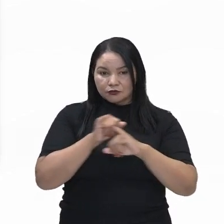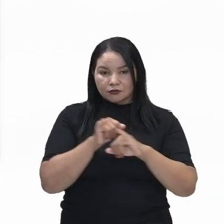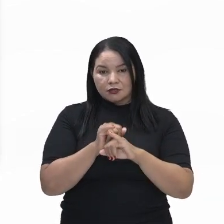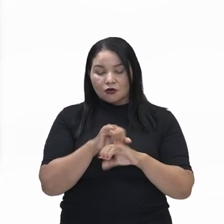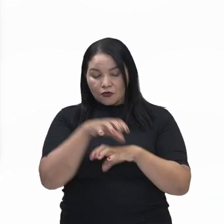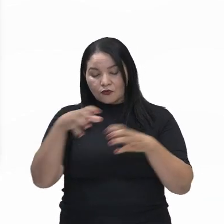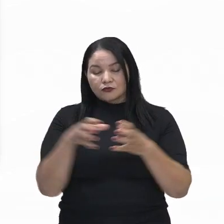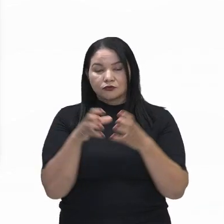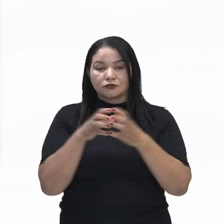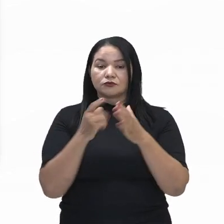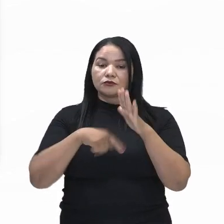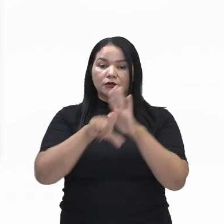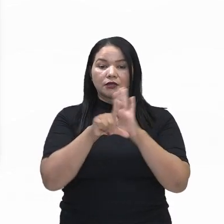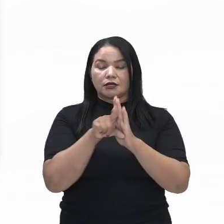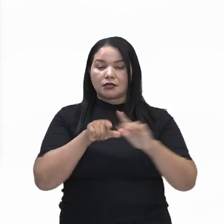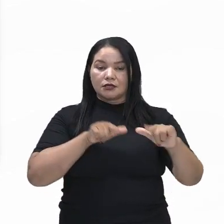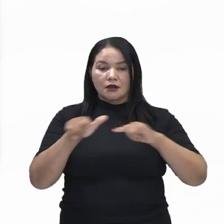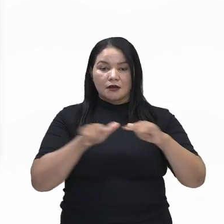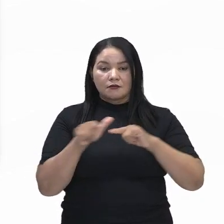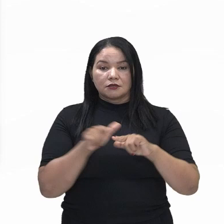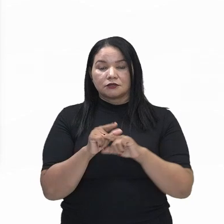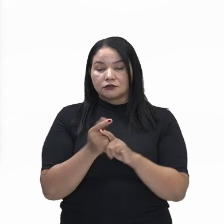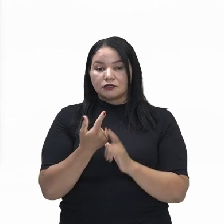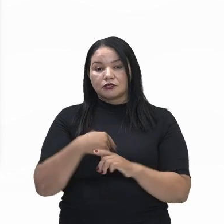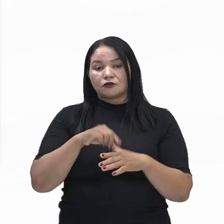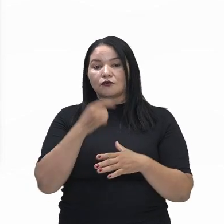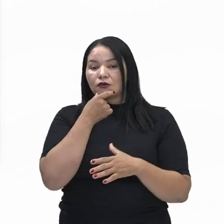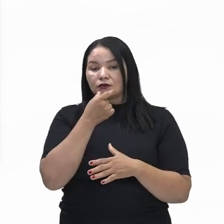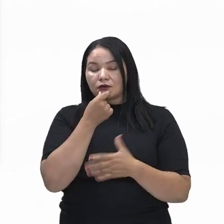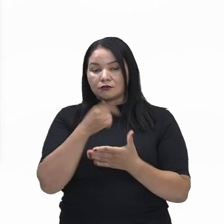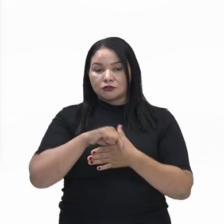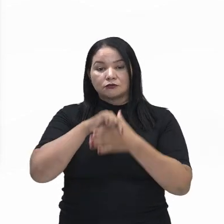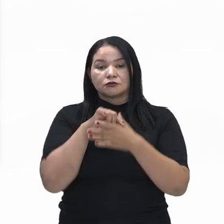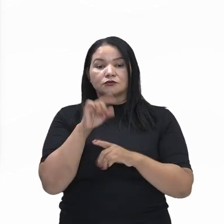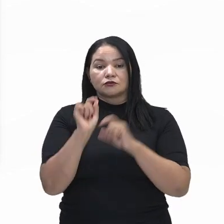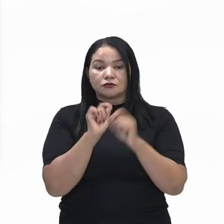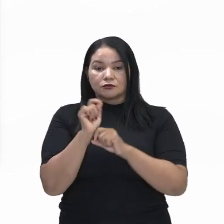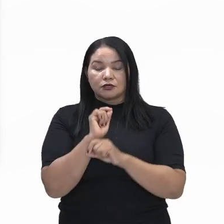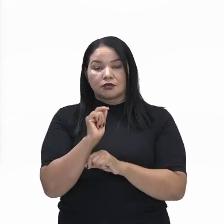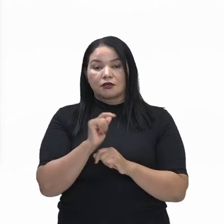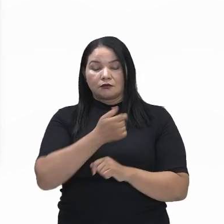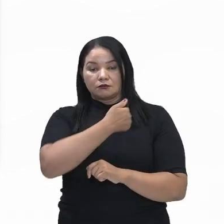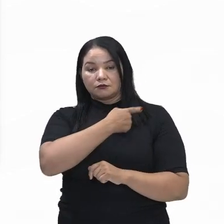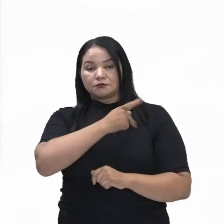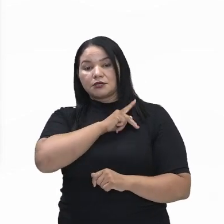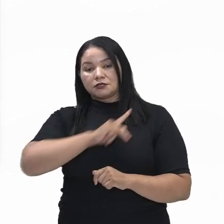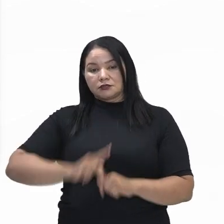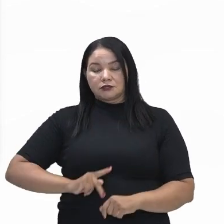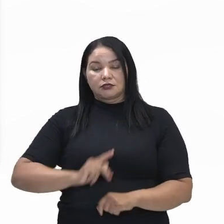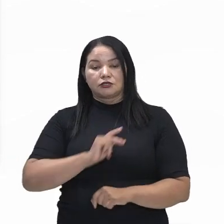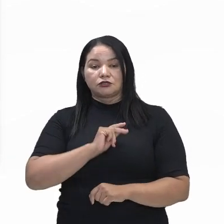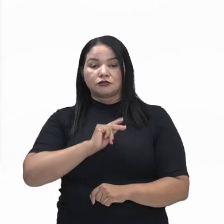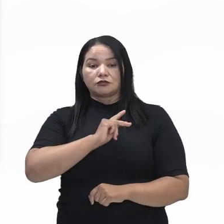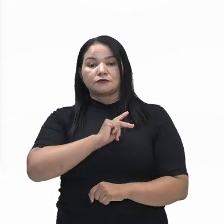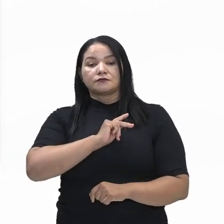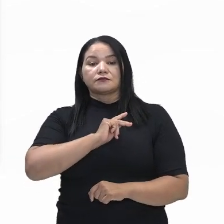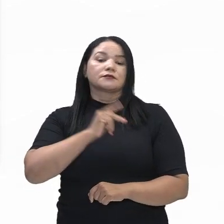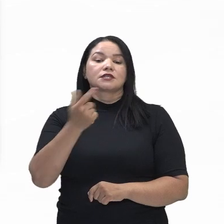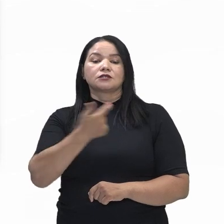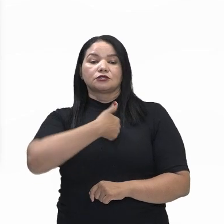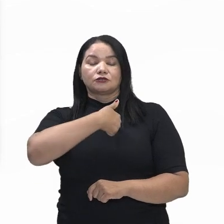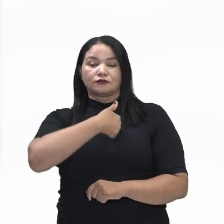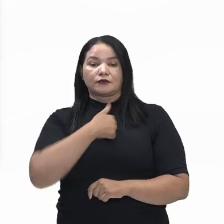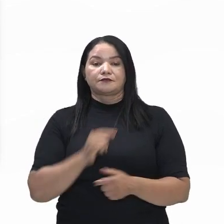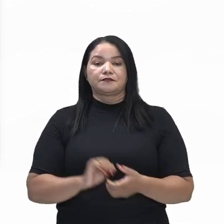leis trabalhistas, que quem foi o responsável foi justamente o presidente da época, que era Getúlio Vargas. E ele vai ser